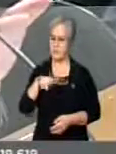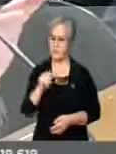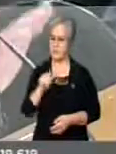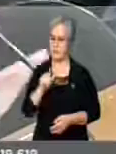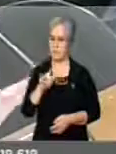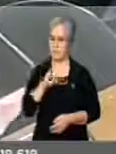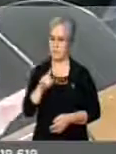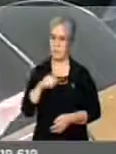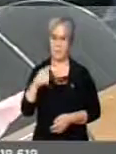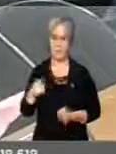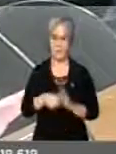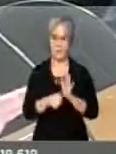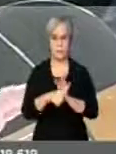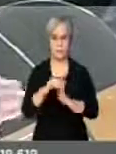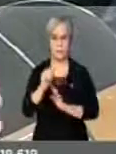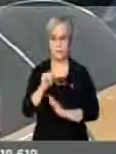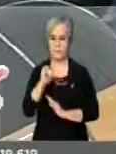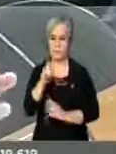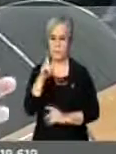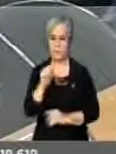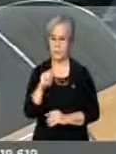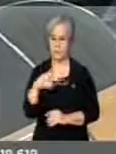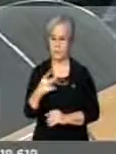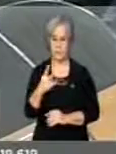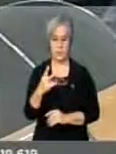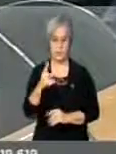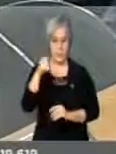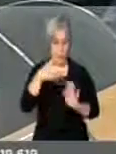é o item 8 da proposta, que nós estamos debruçando,